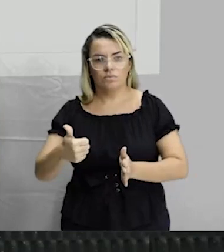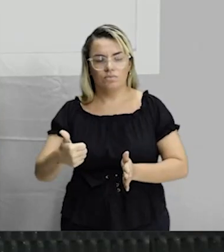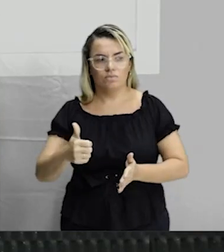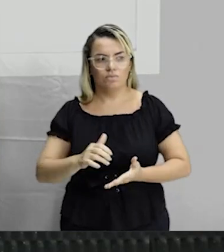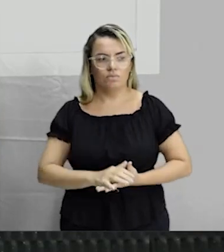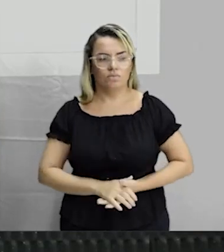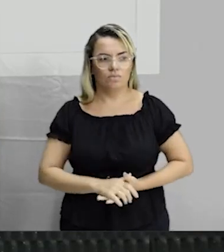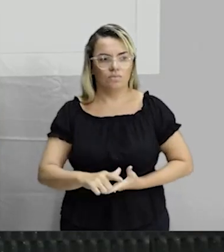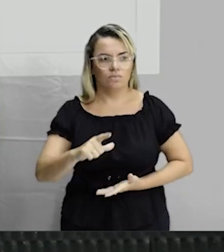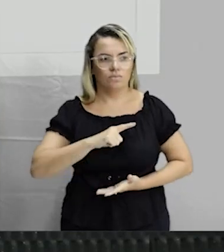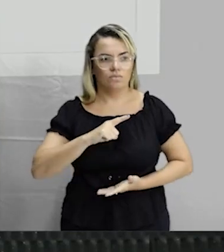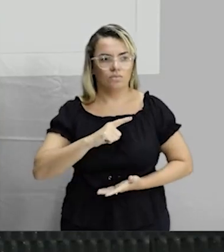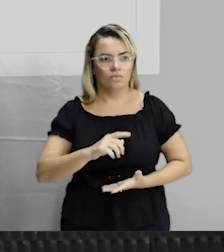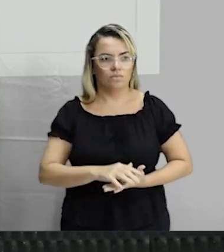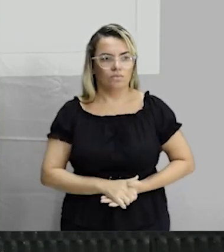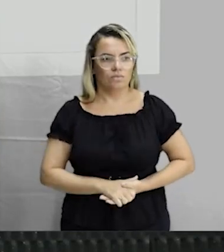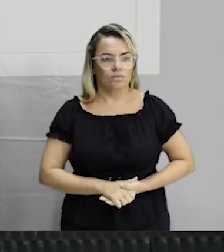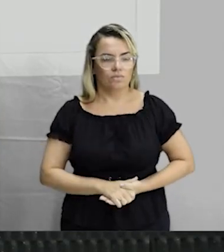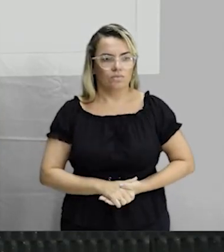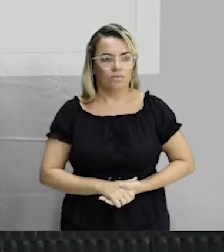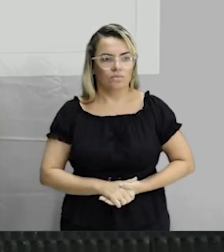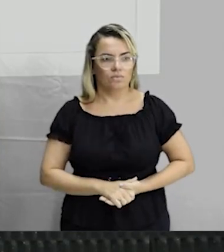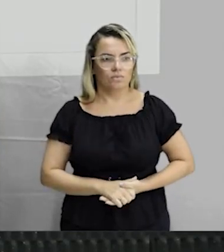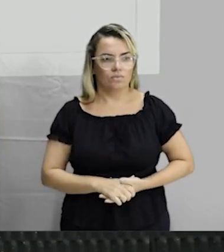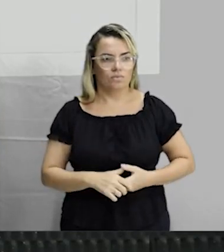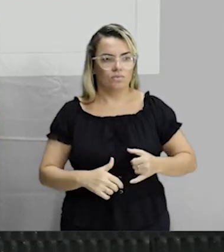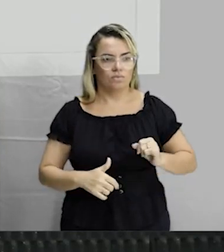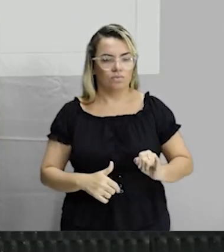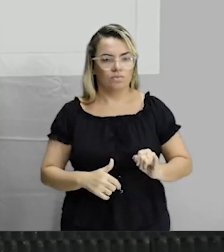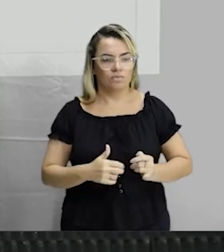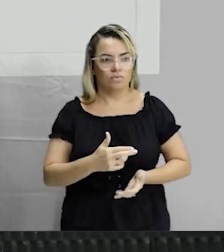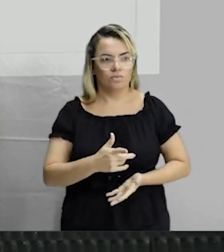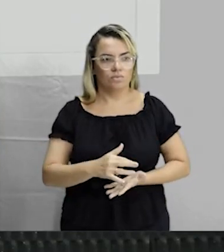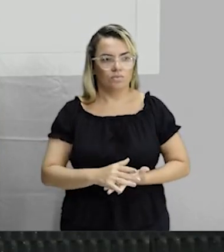Então, você vai ter uma taxa de